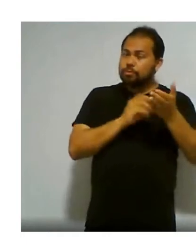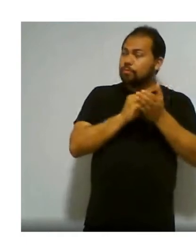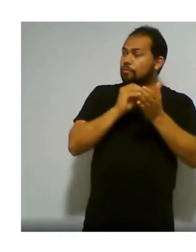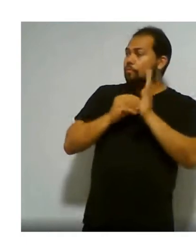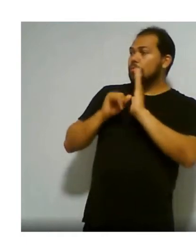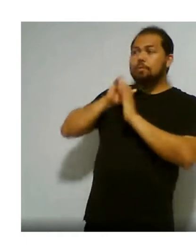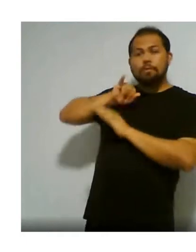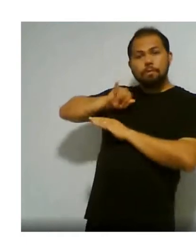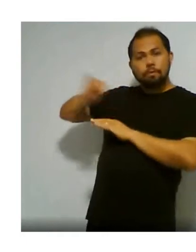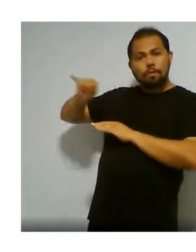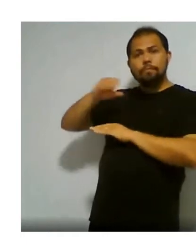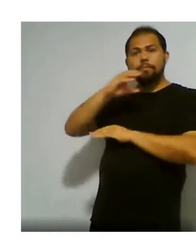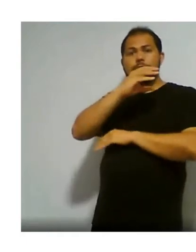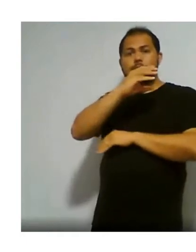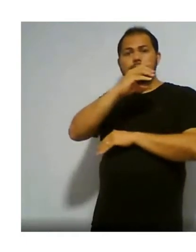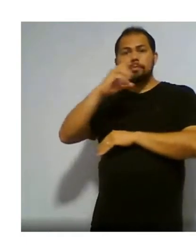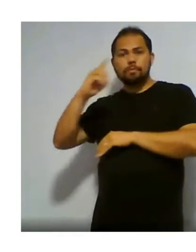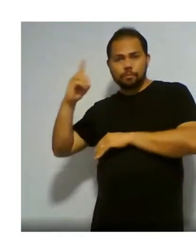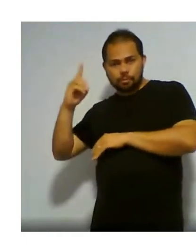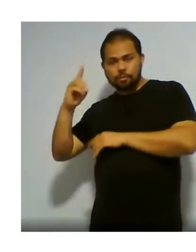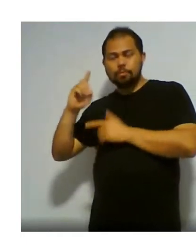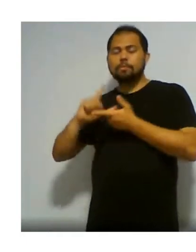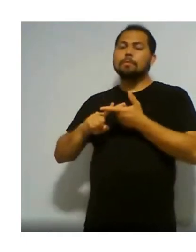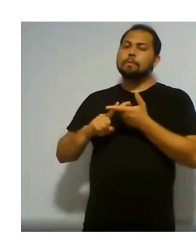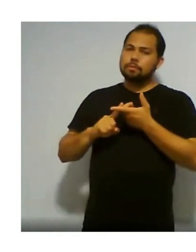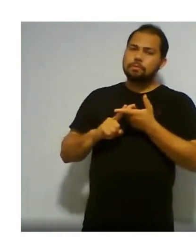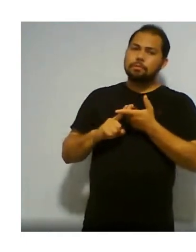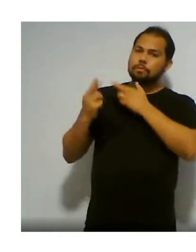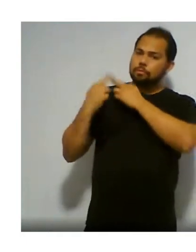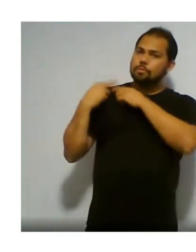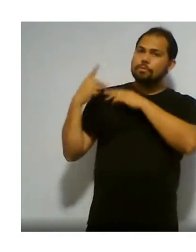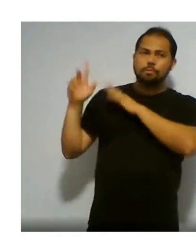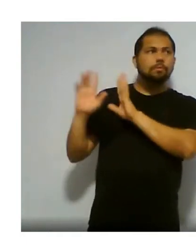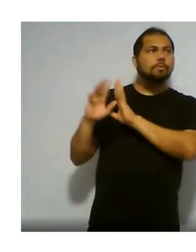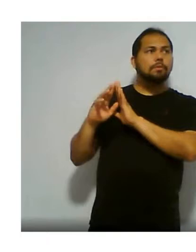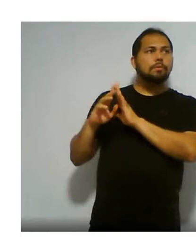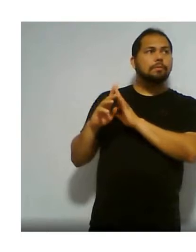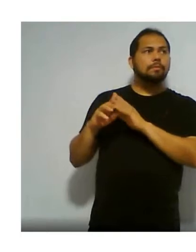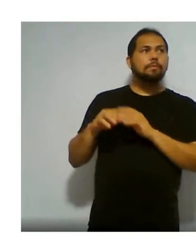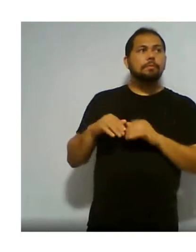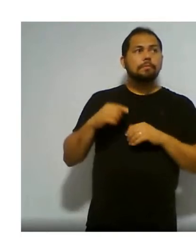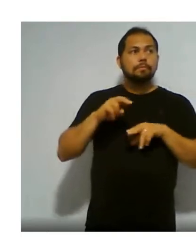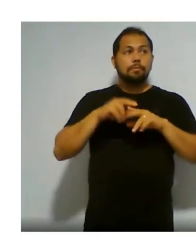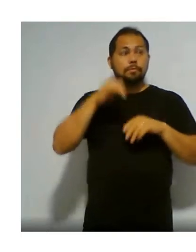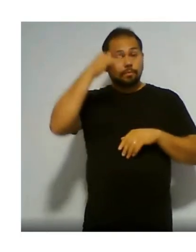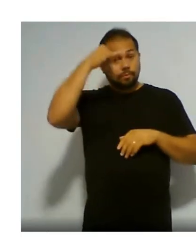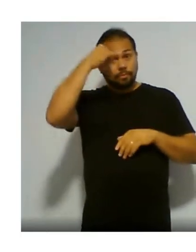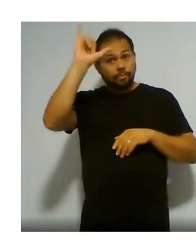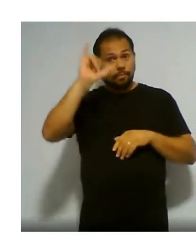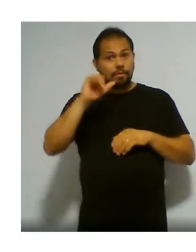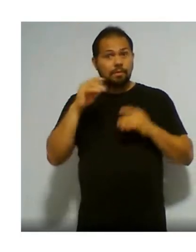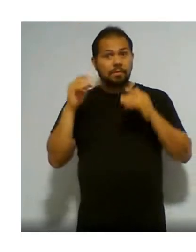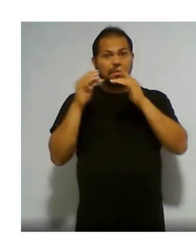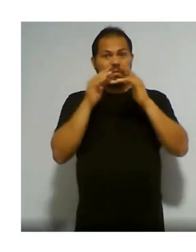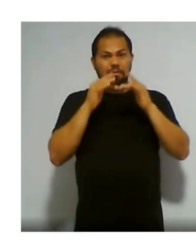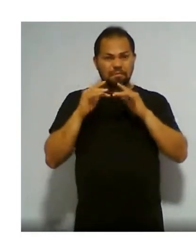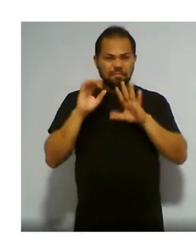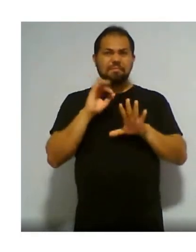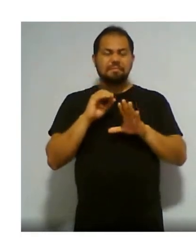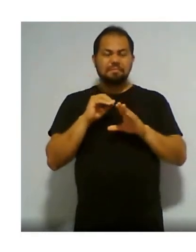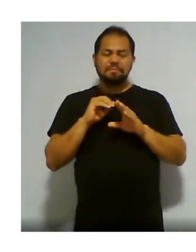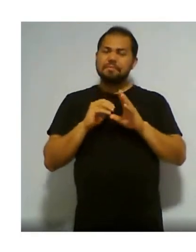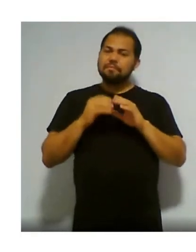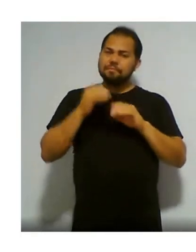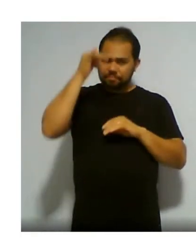eles estão querendo saber quem está acompanhando ou não, então vocês, para evitar esse tipo de contato, né, de cobrança, façam a tarefa para eu saber que vocês estão